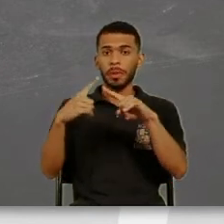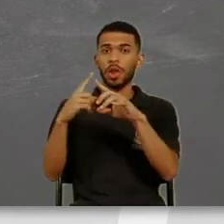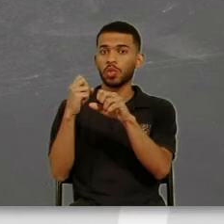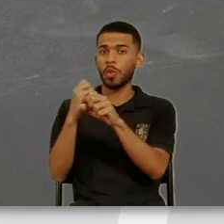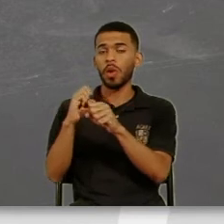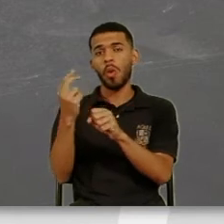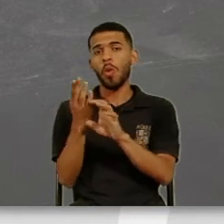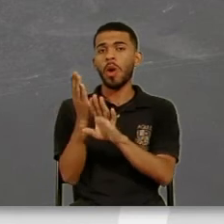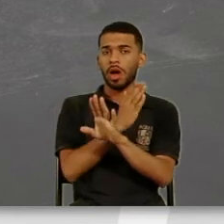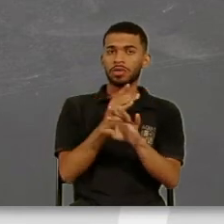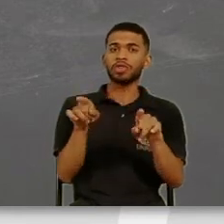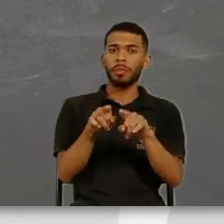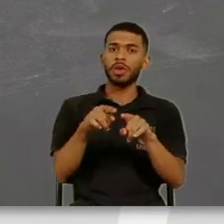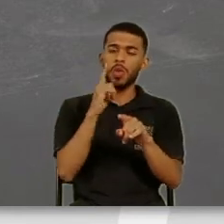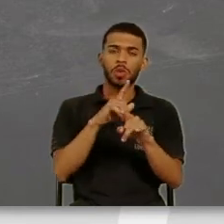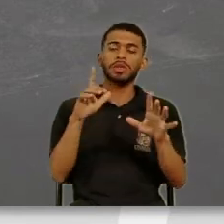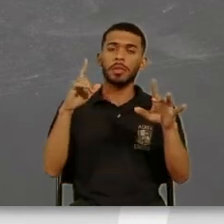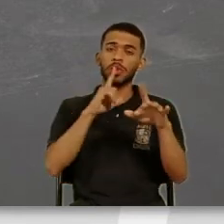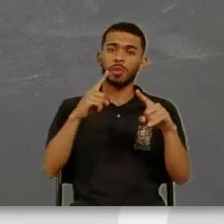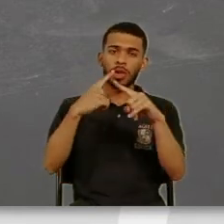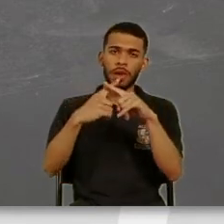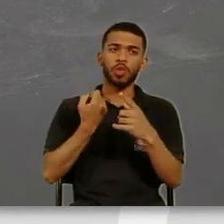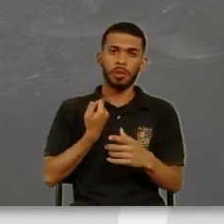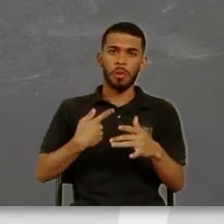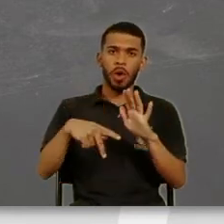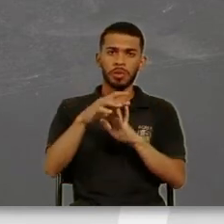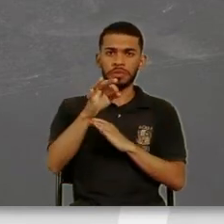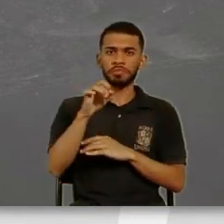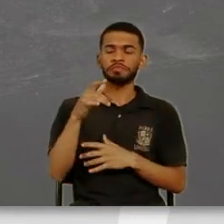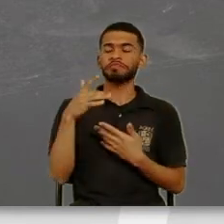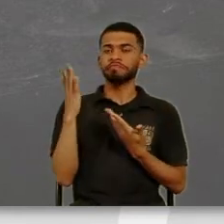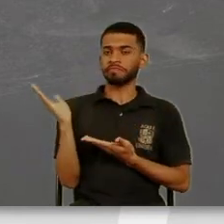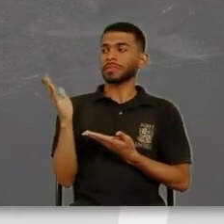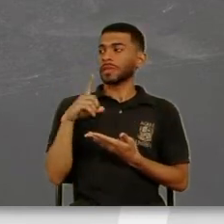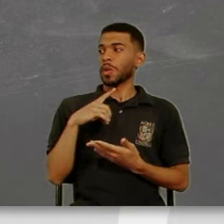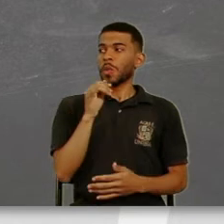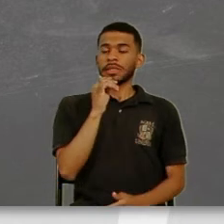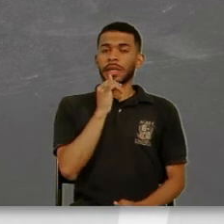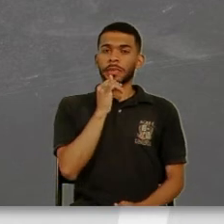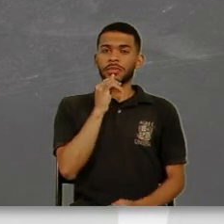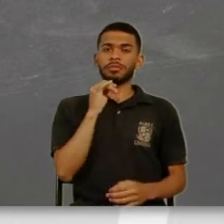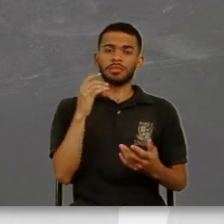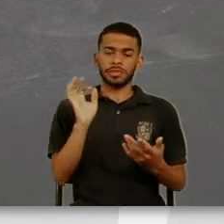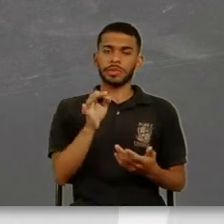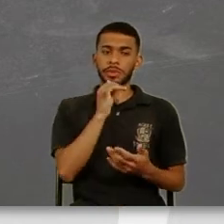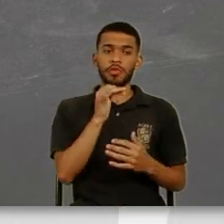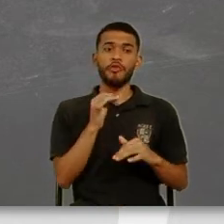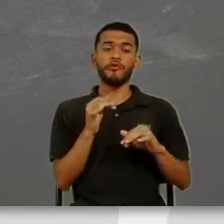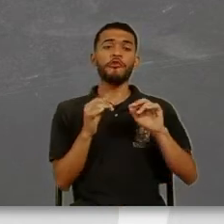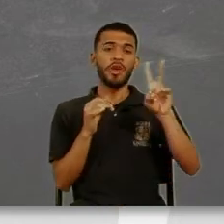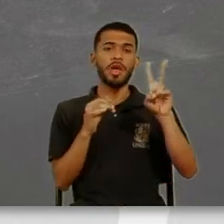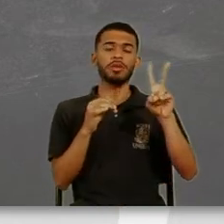ou antes de multiplicar pelo número, tá? Aqui a gente tem um exemplo, então quando eu tenho o V sendo o